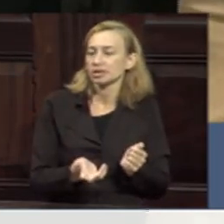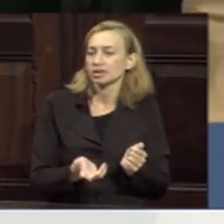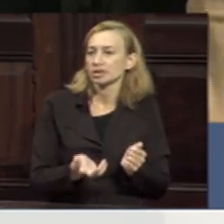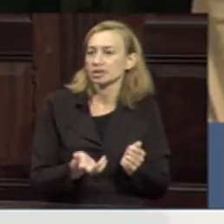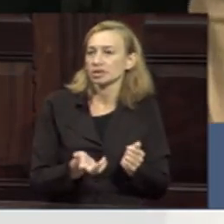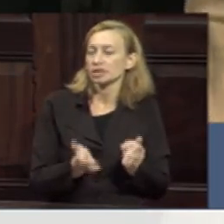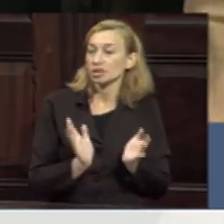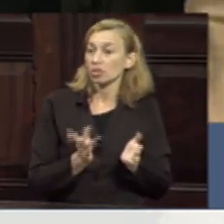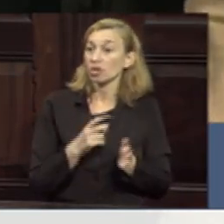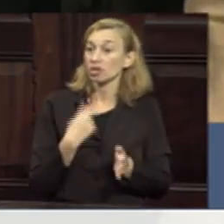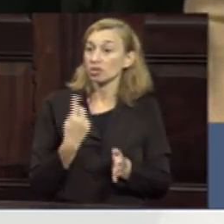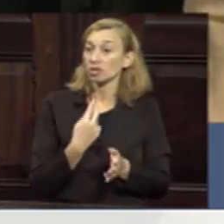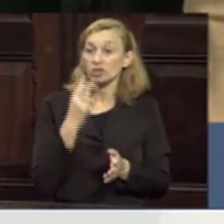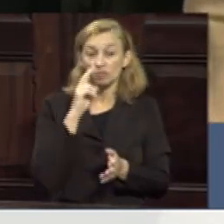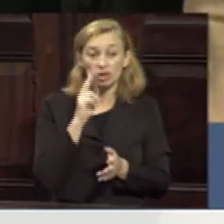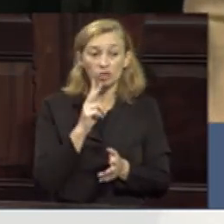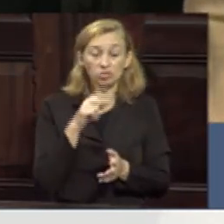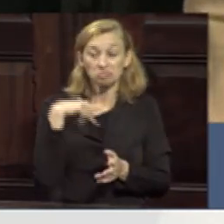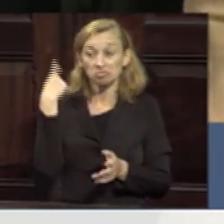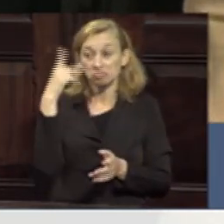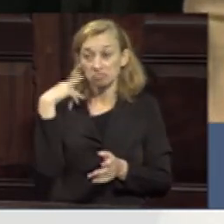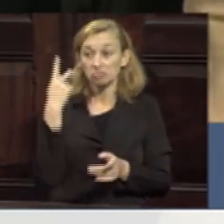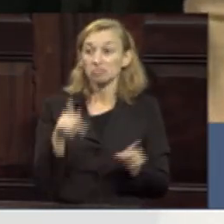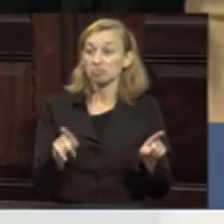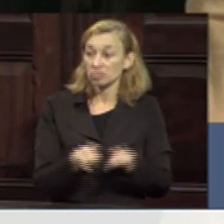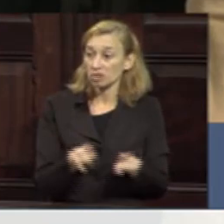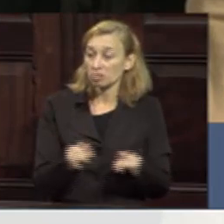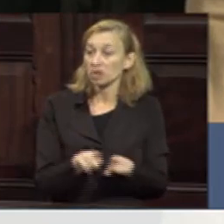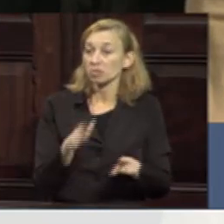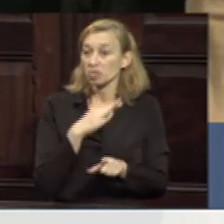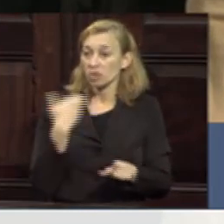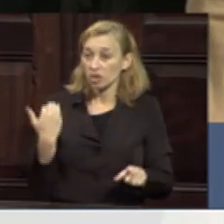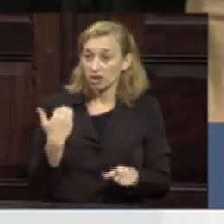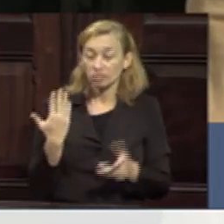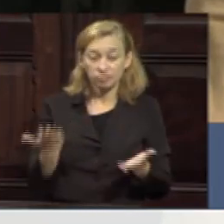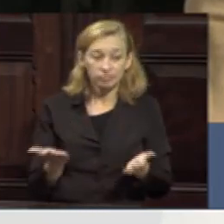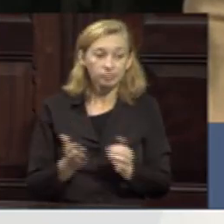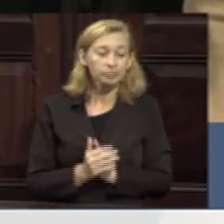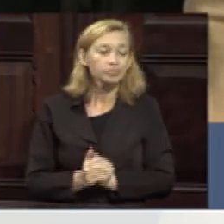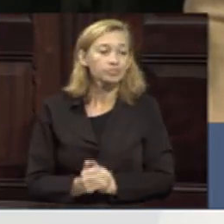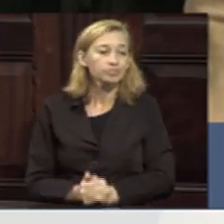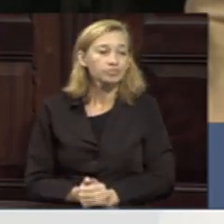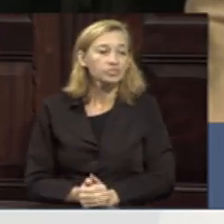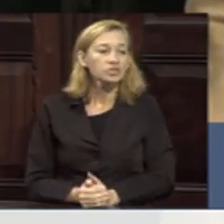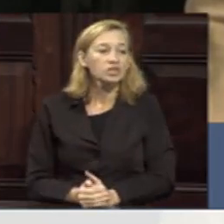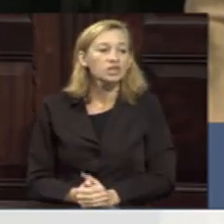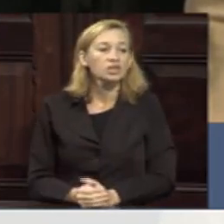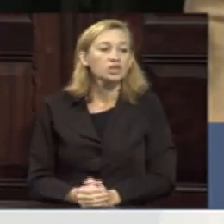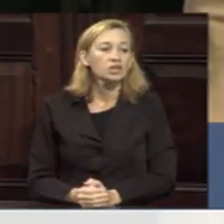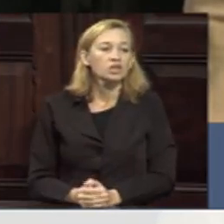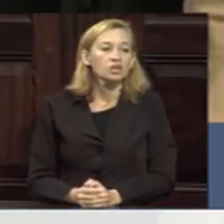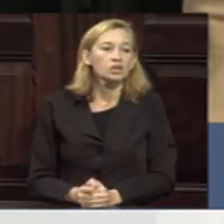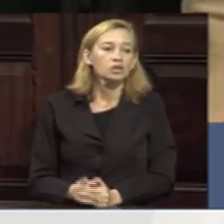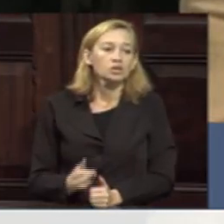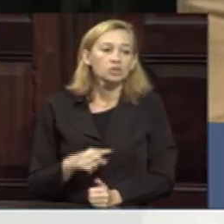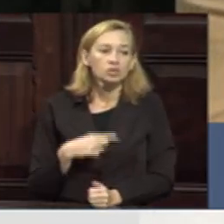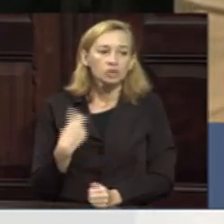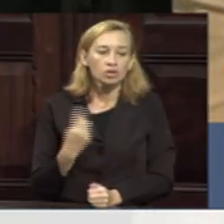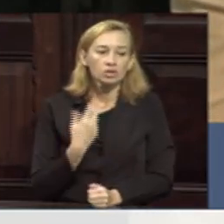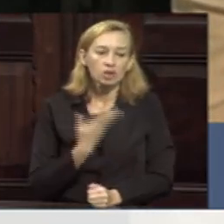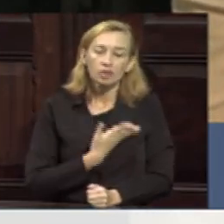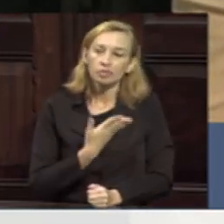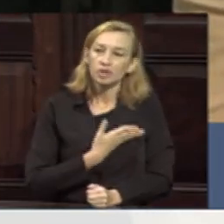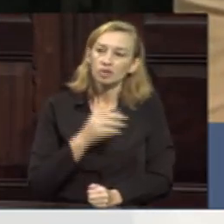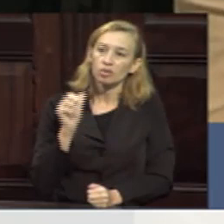empobrecidos da população, dos setores populares. E o assassinato brutal do nosso companheiro Anderson e da nossa